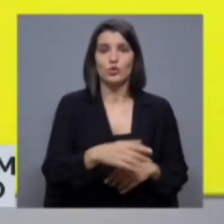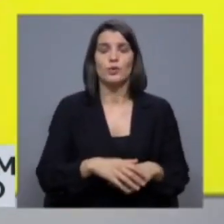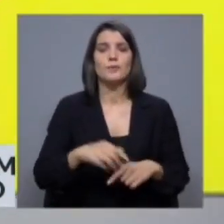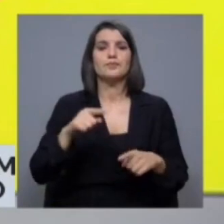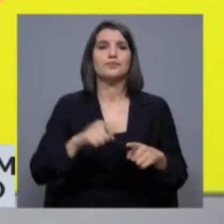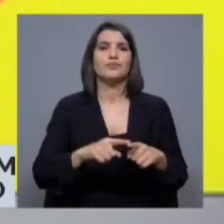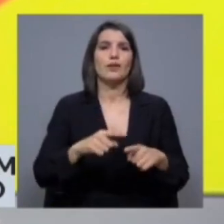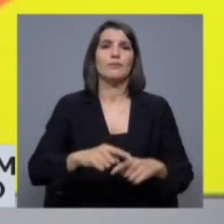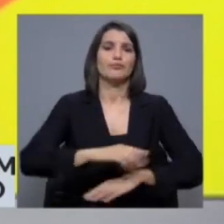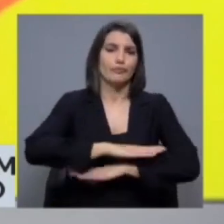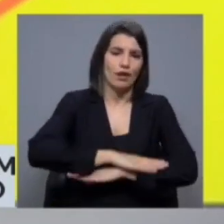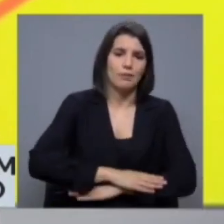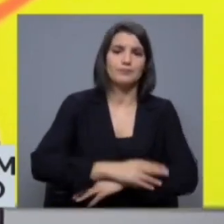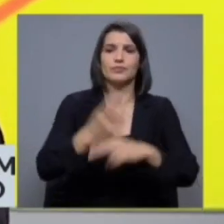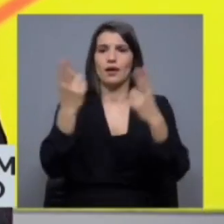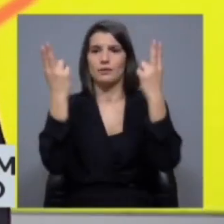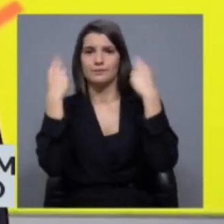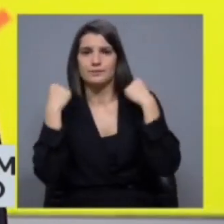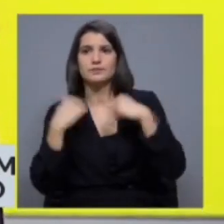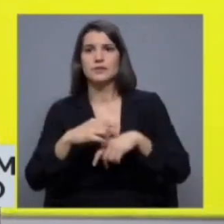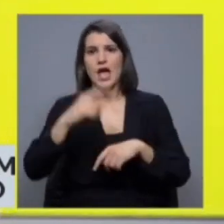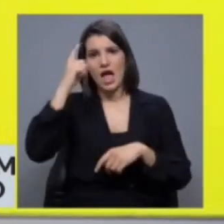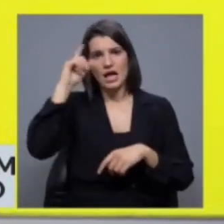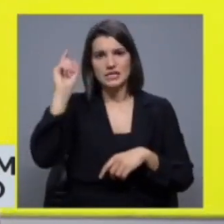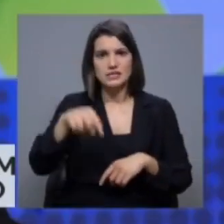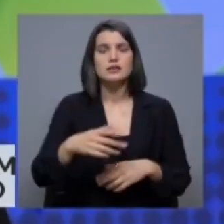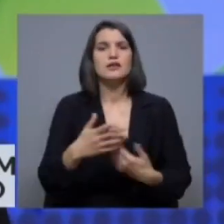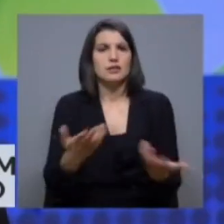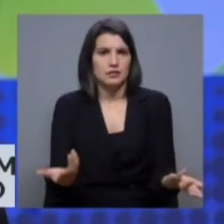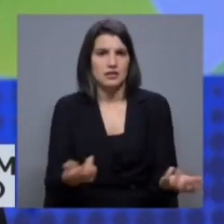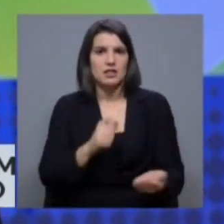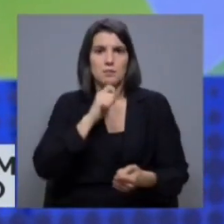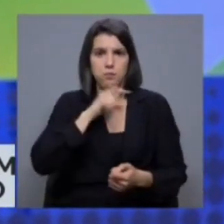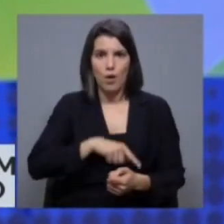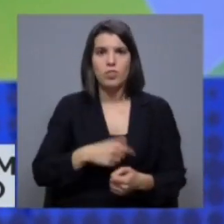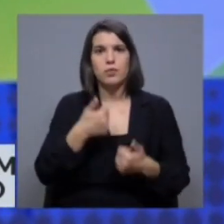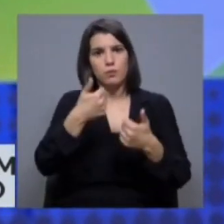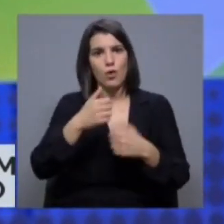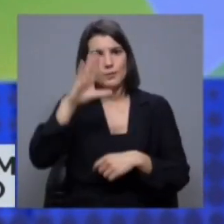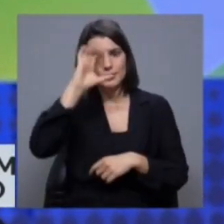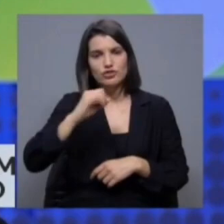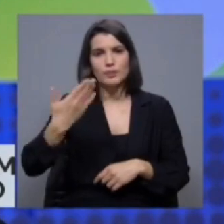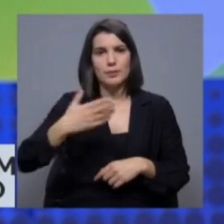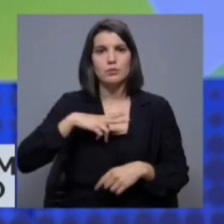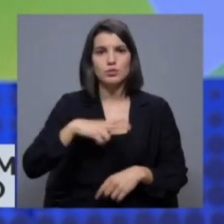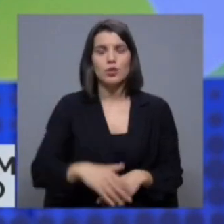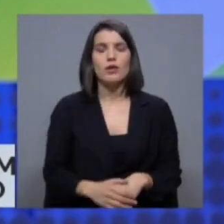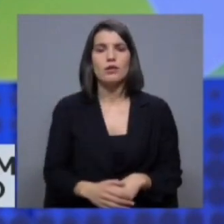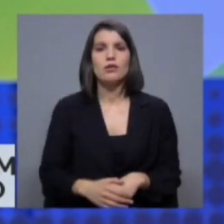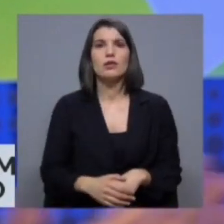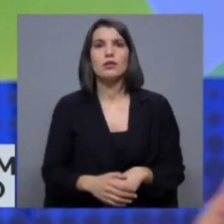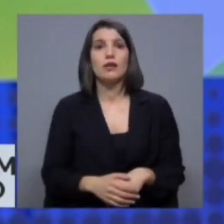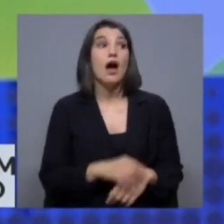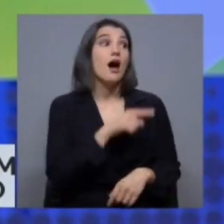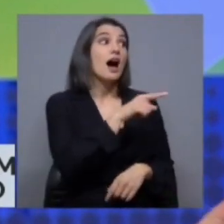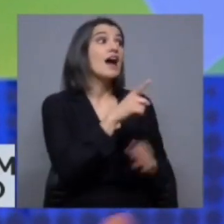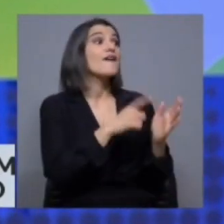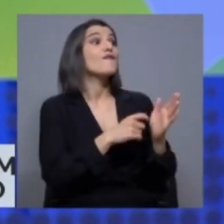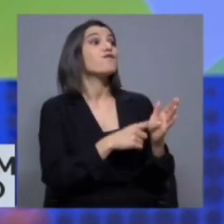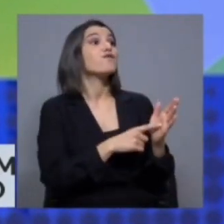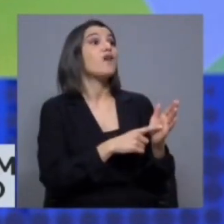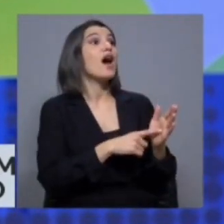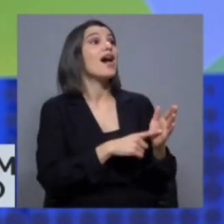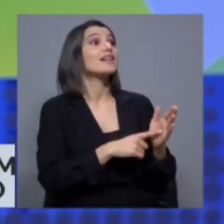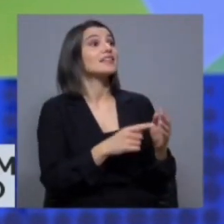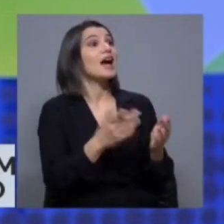citar o sumiço traidor pergunta acha que pode ser um bom primeiro misturar falta ainda